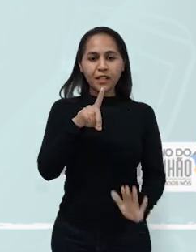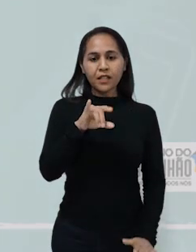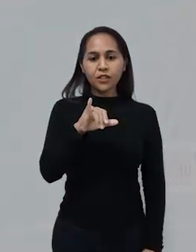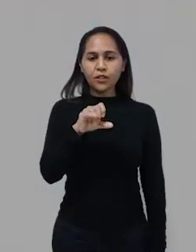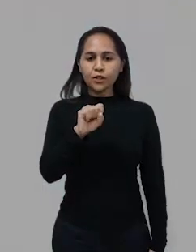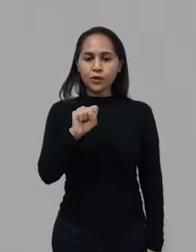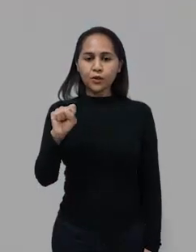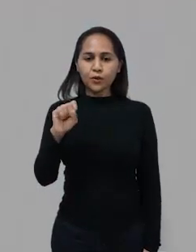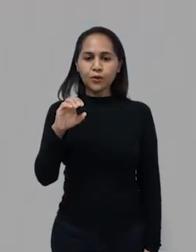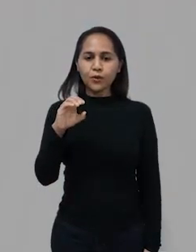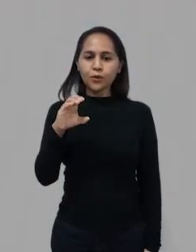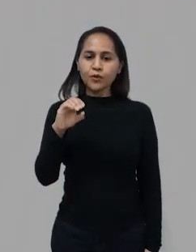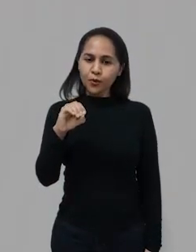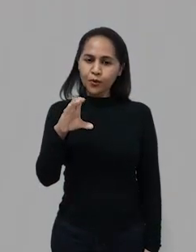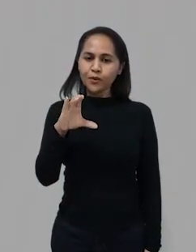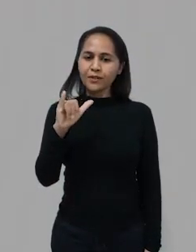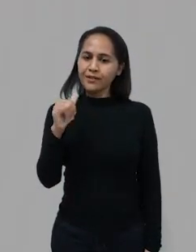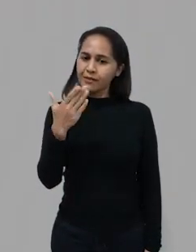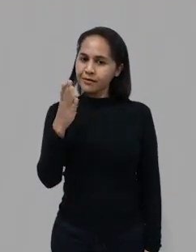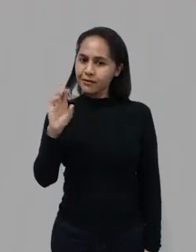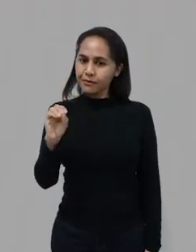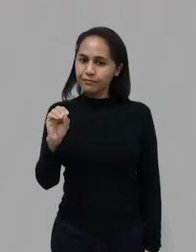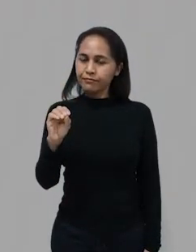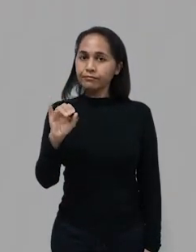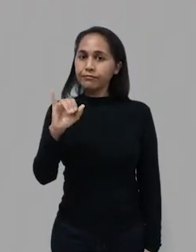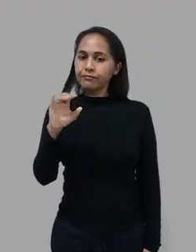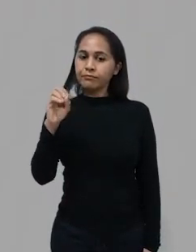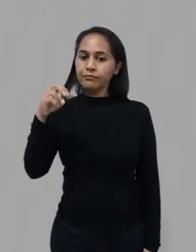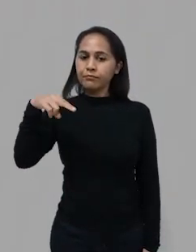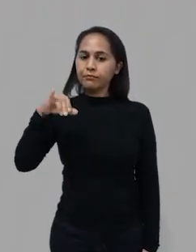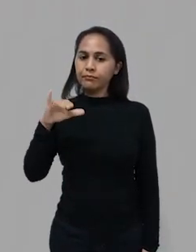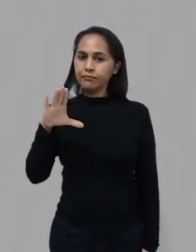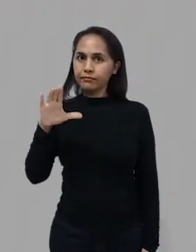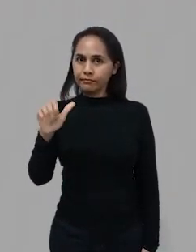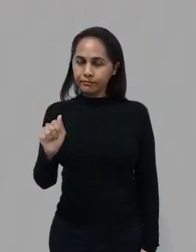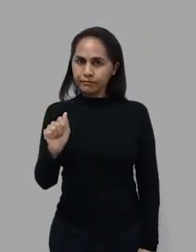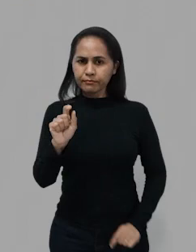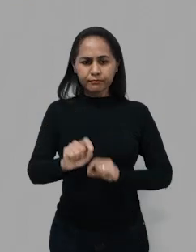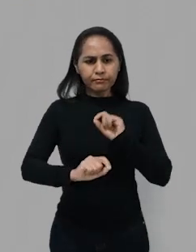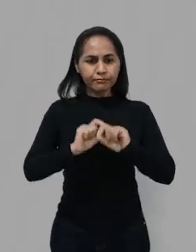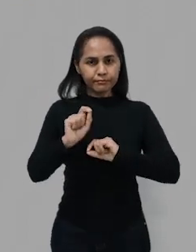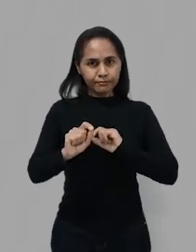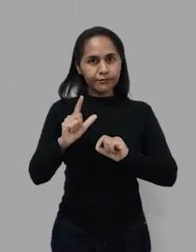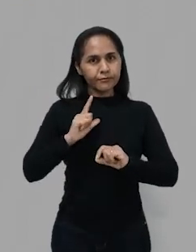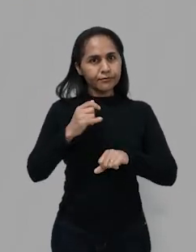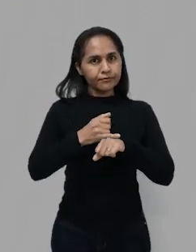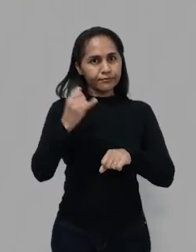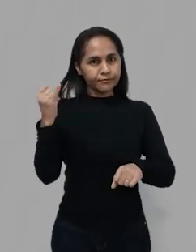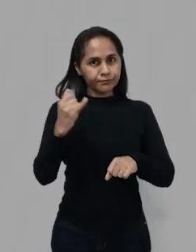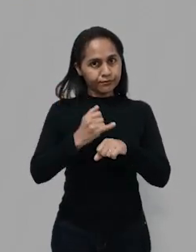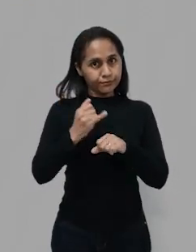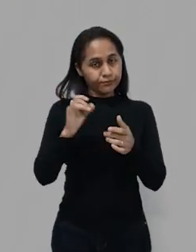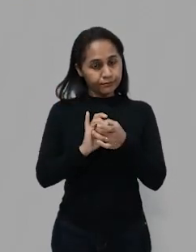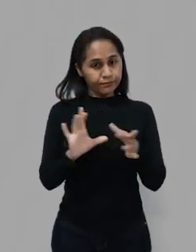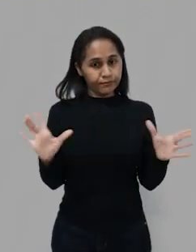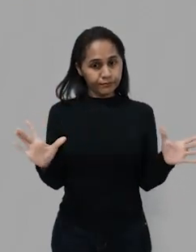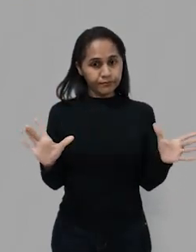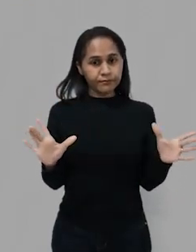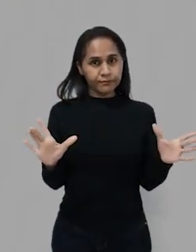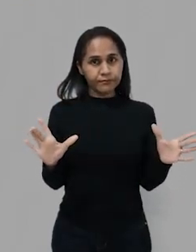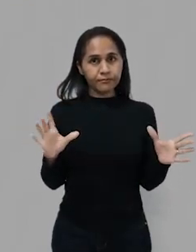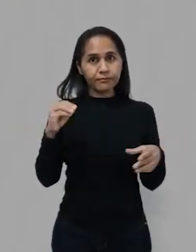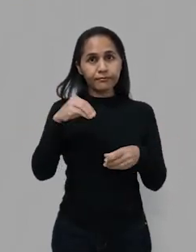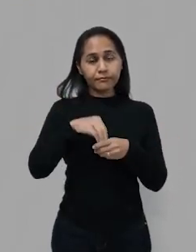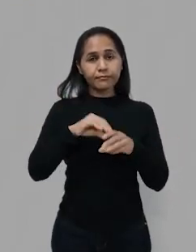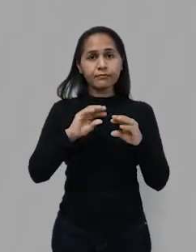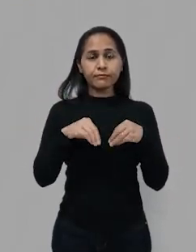a dissociação iônica é a presença de íons livres em uma solução, ou seja, quando